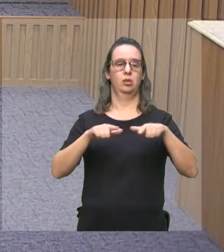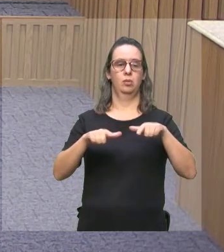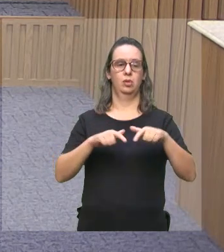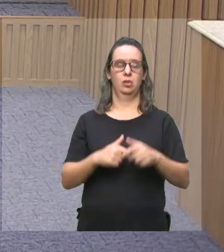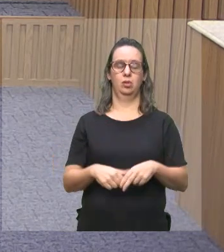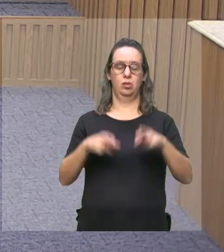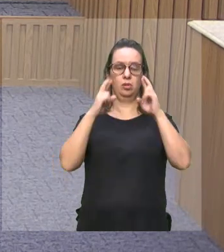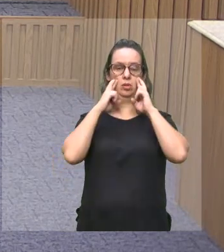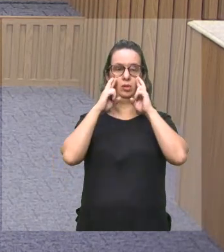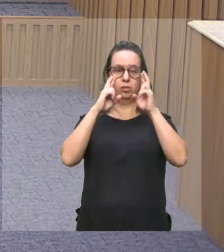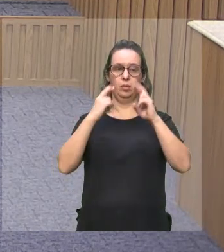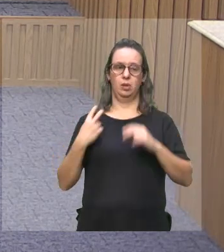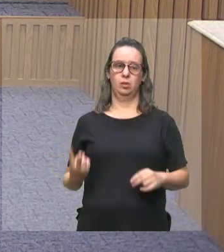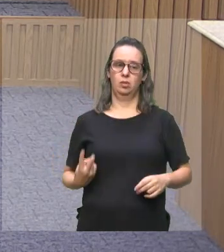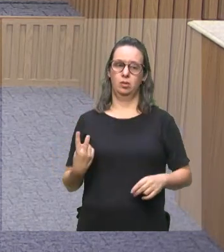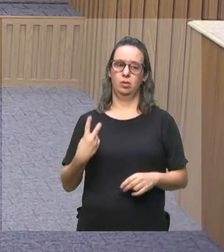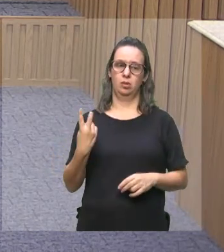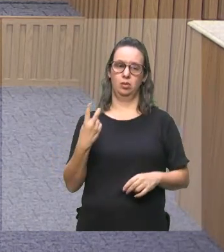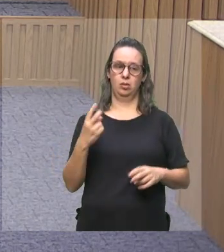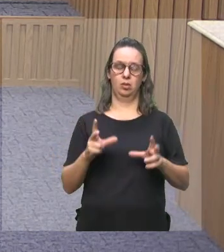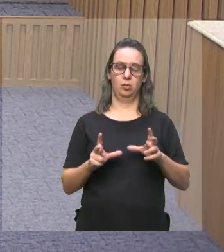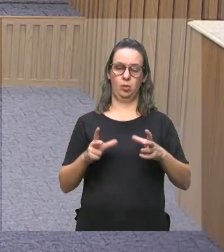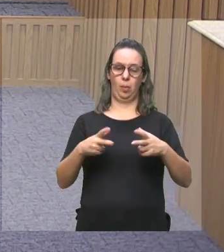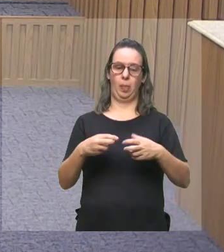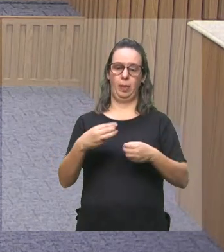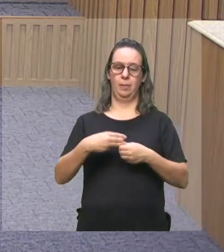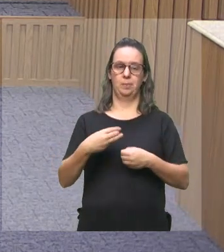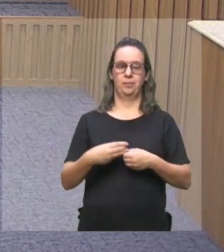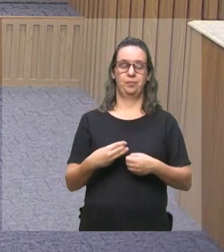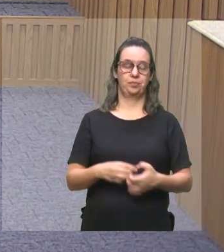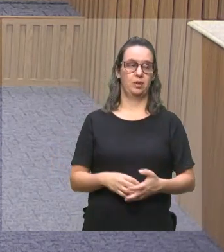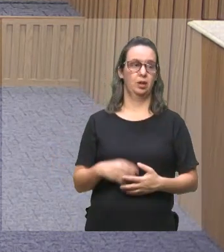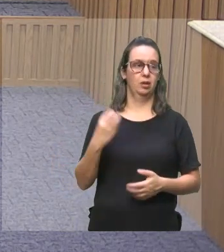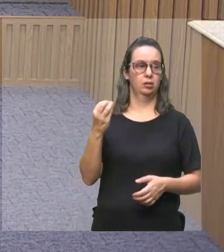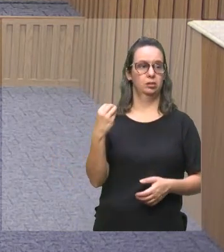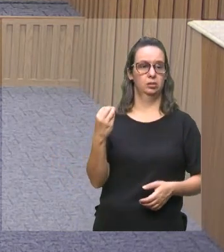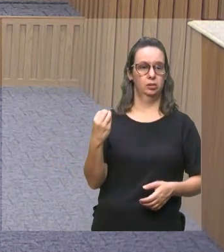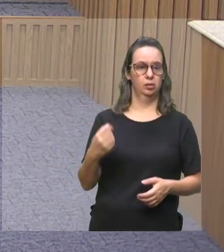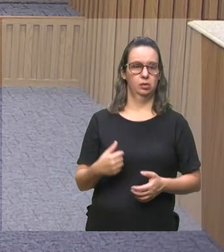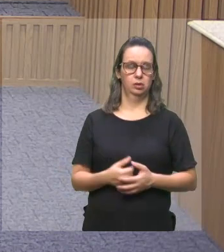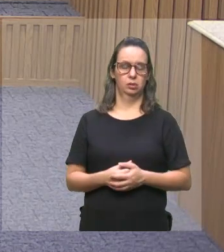e a valorização dessa Câmara Municipal, enquanto instituição,